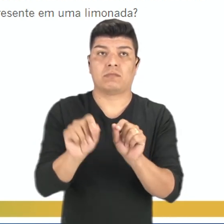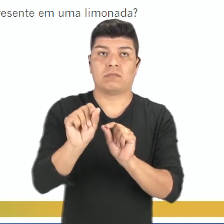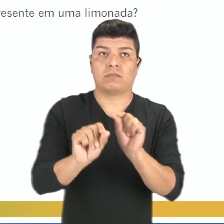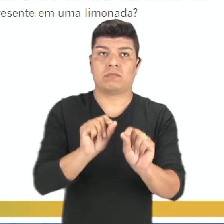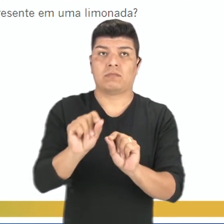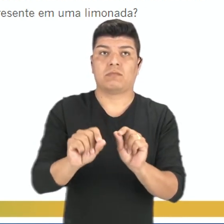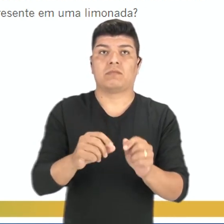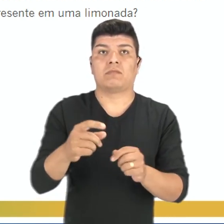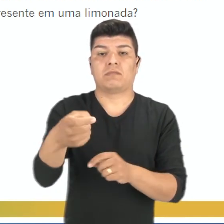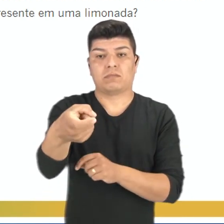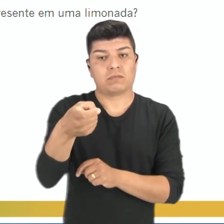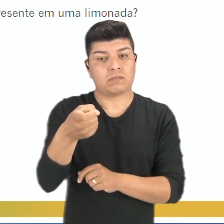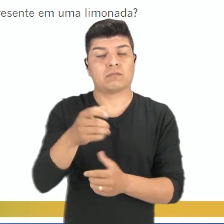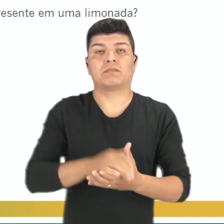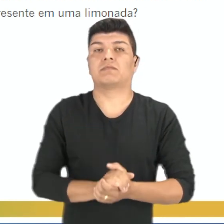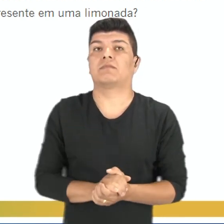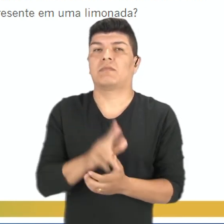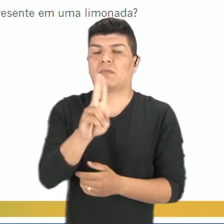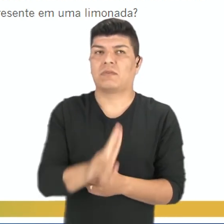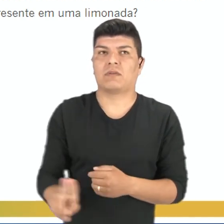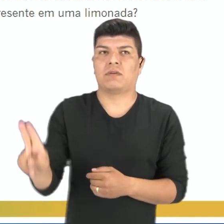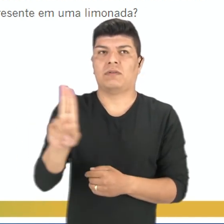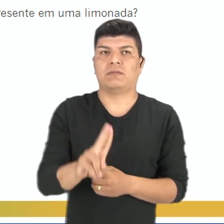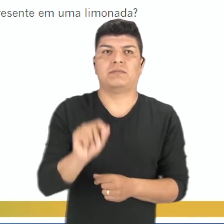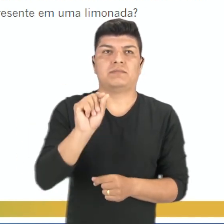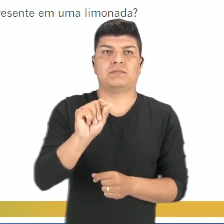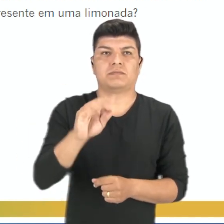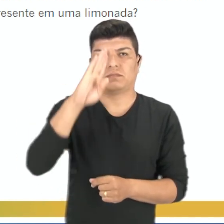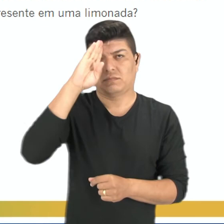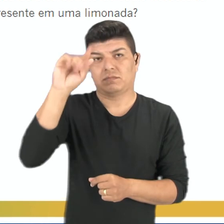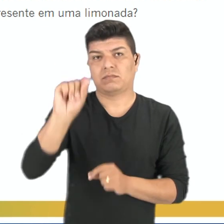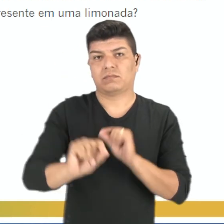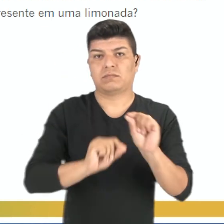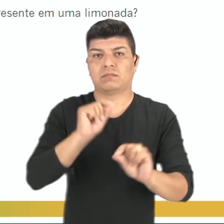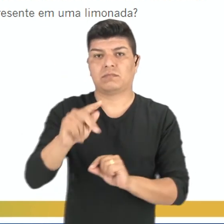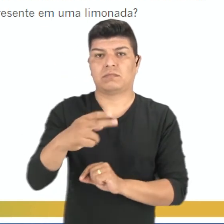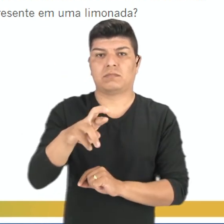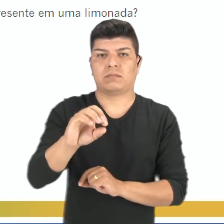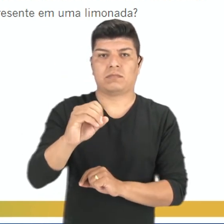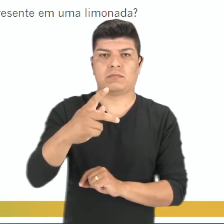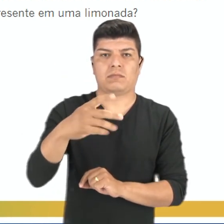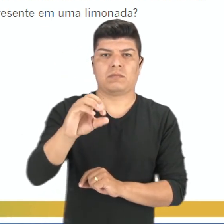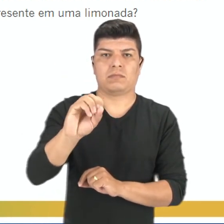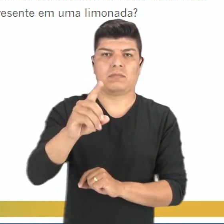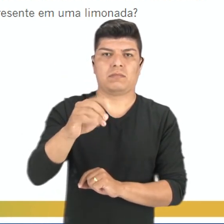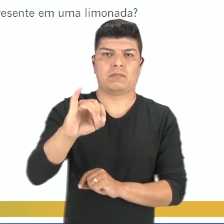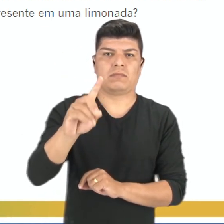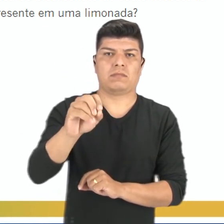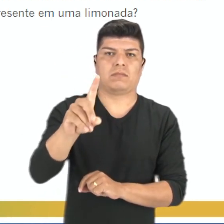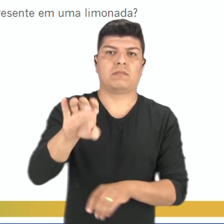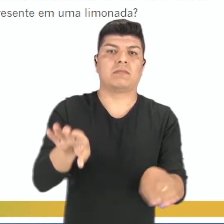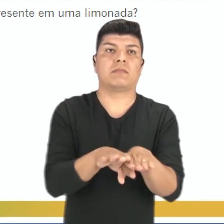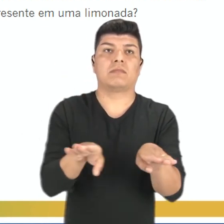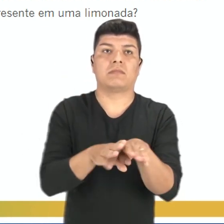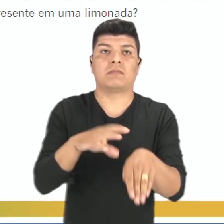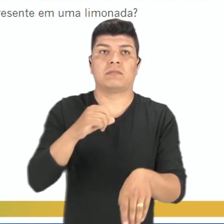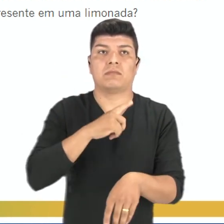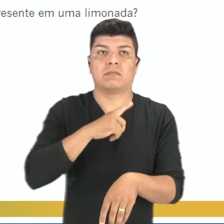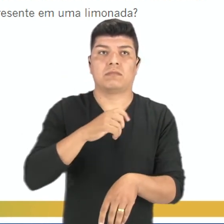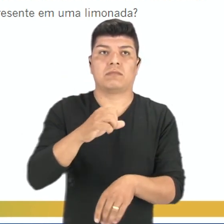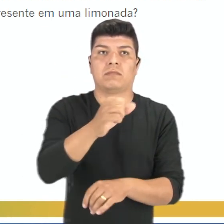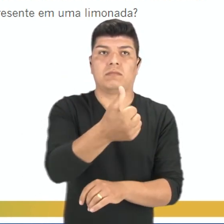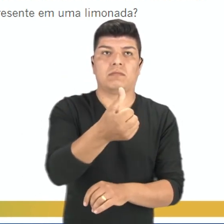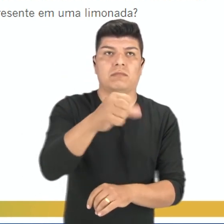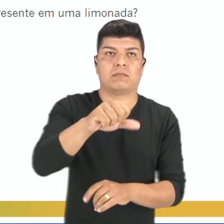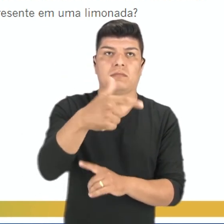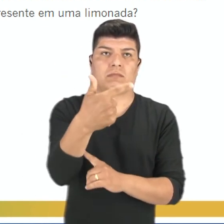certo? E aí, utilizando a propriedade fundamental da proporcionalidade, nós temos